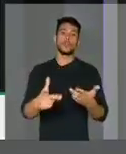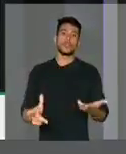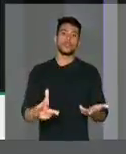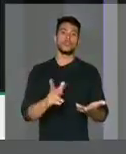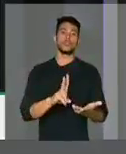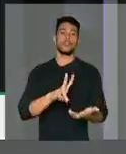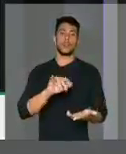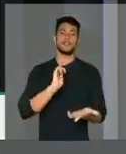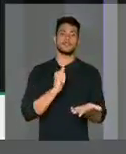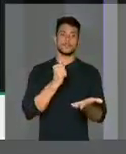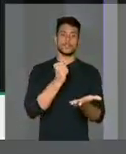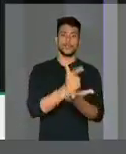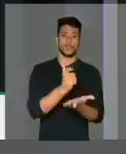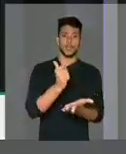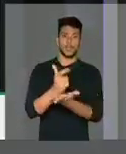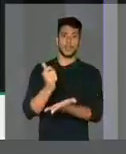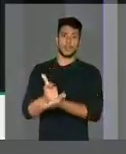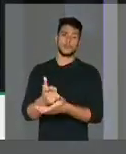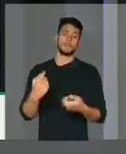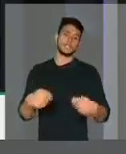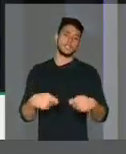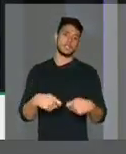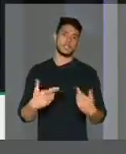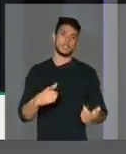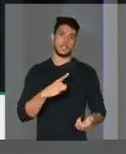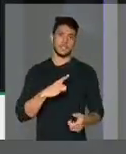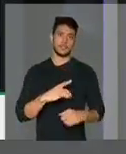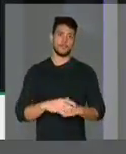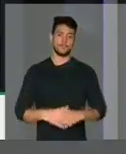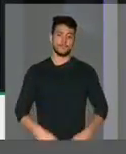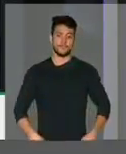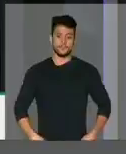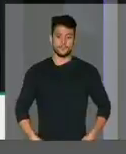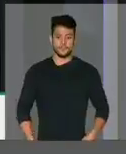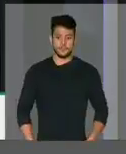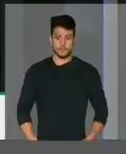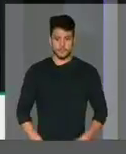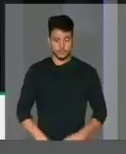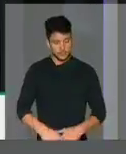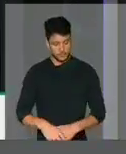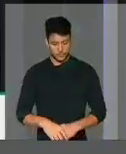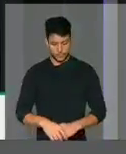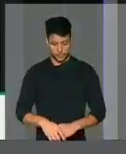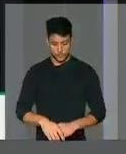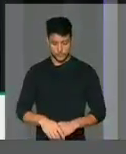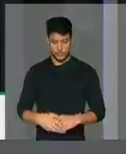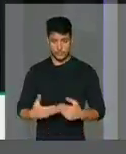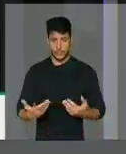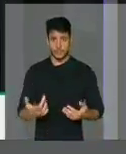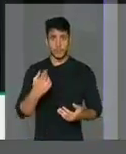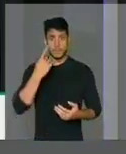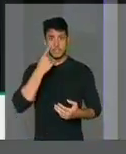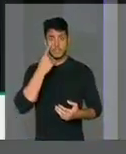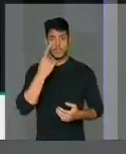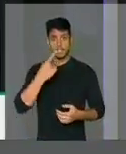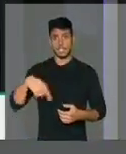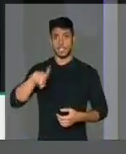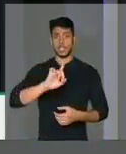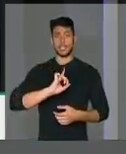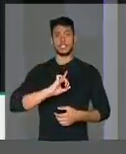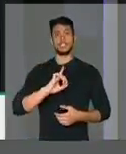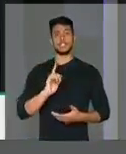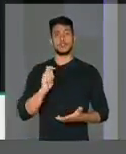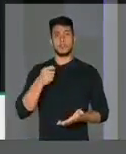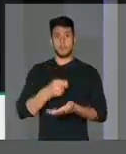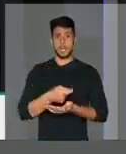consumidor brasileiro paga na base de consumo a maior carga tributária do mundo. Para se ter uma ideia, a carga tributária